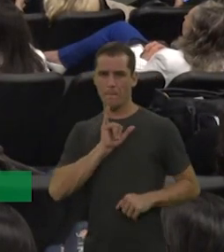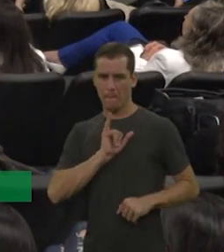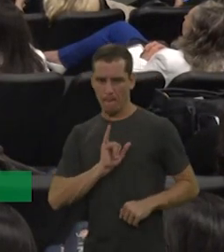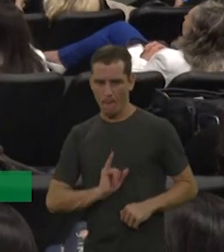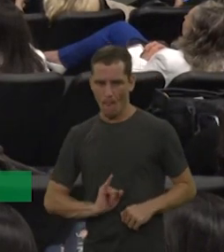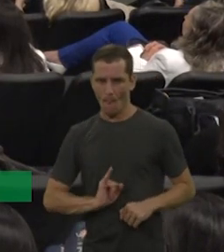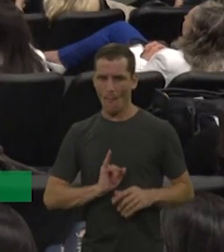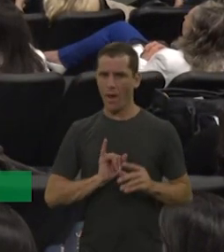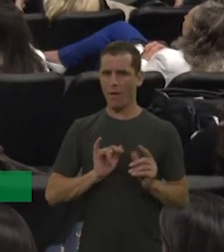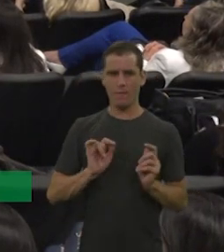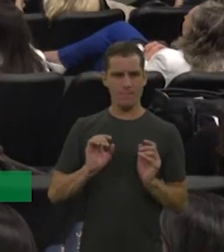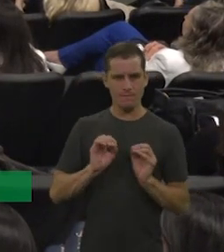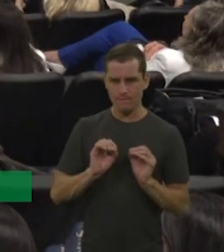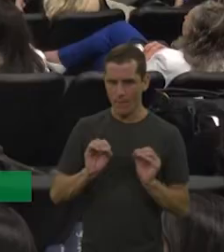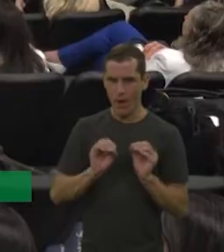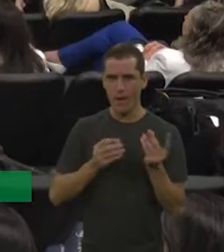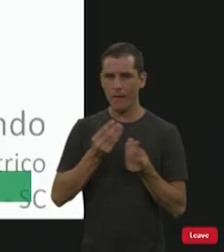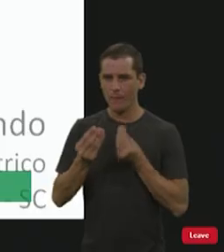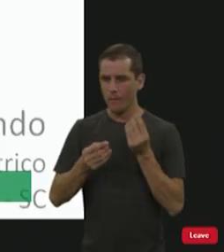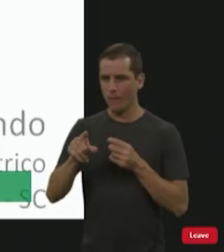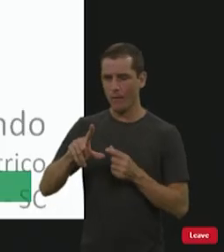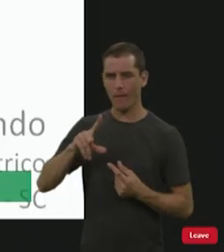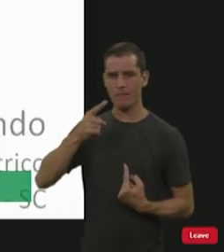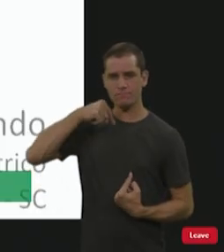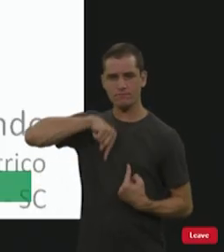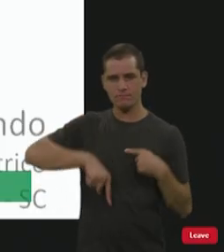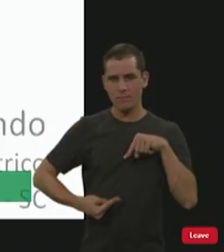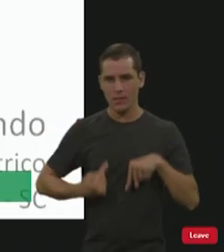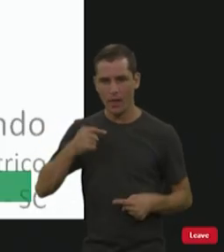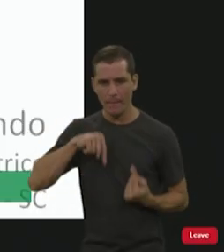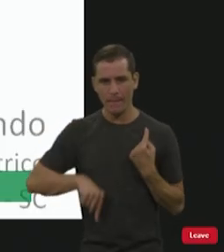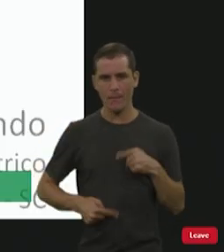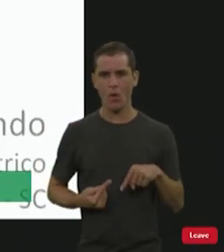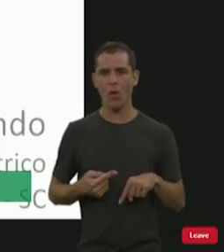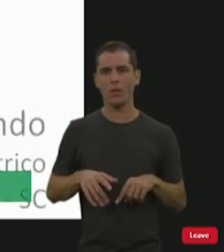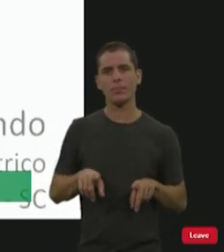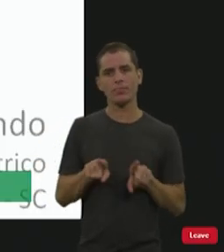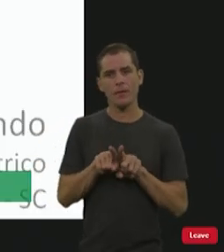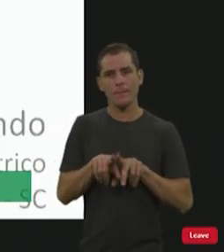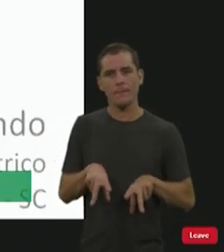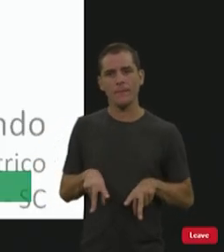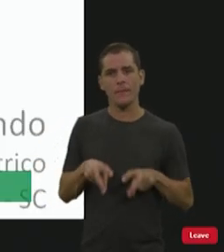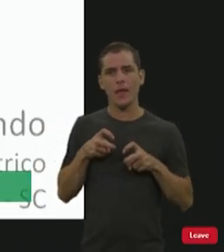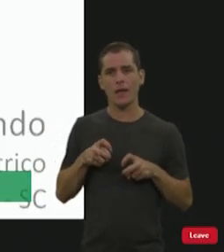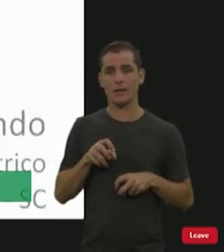metabolismo, estado catabólico. E, muitas vezes, dependendo do grau da lipodistrofia,